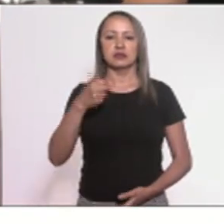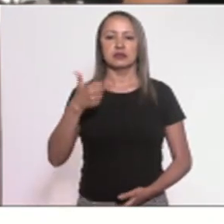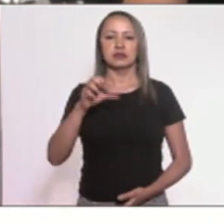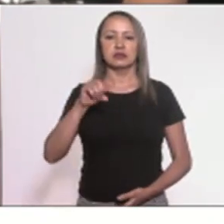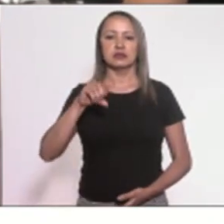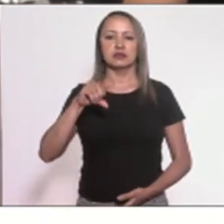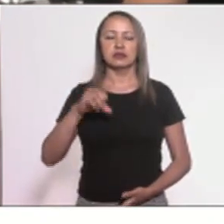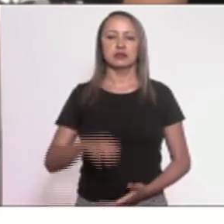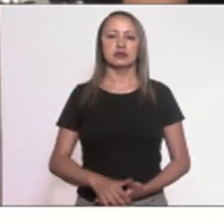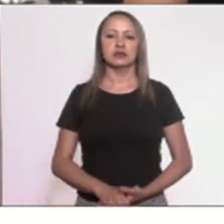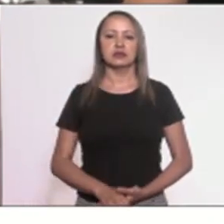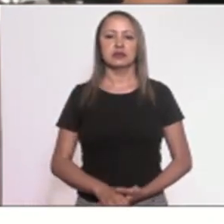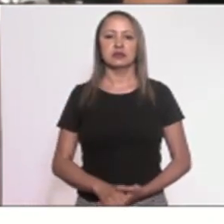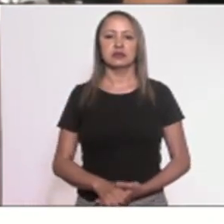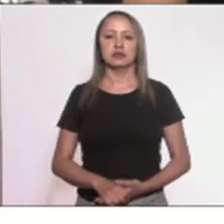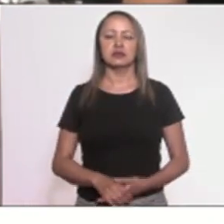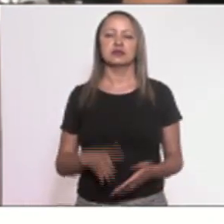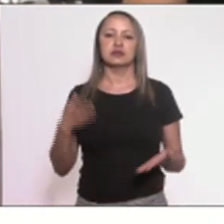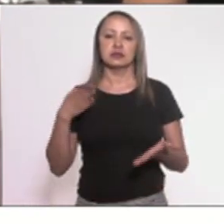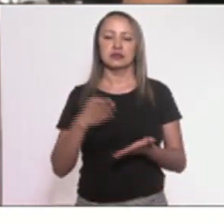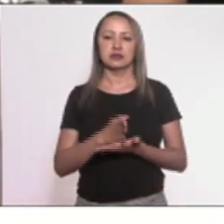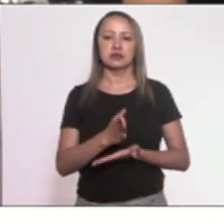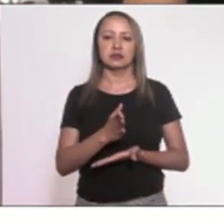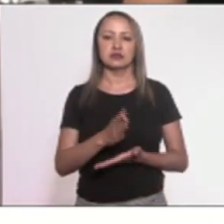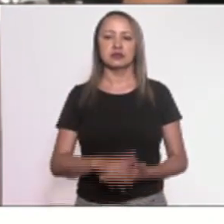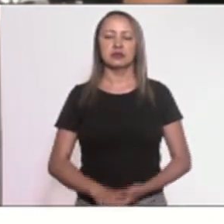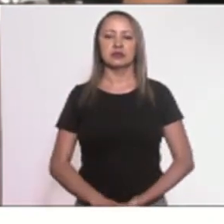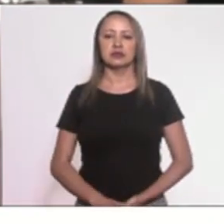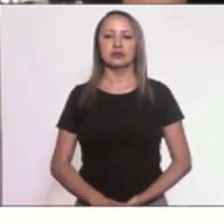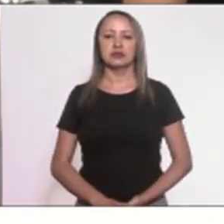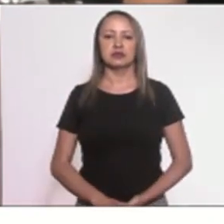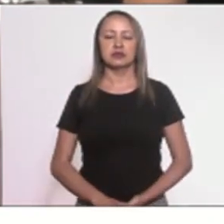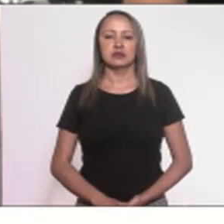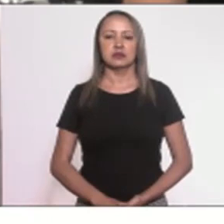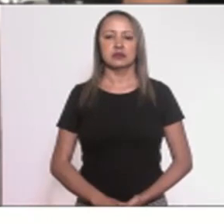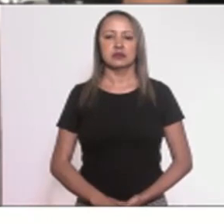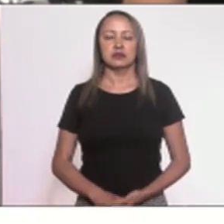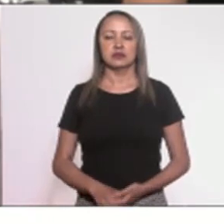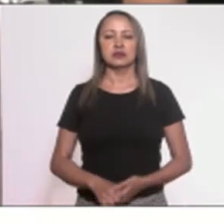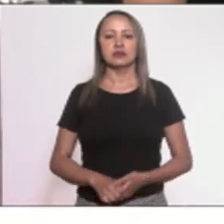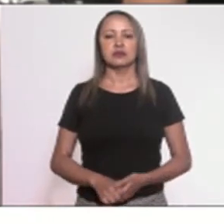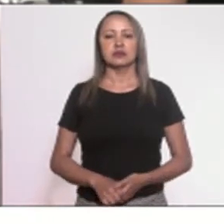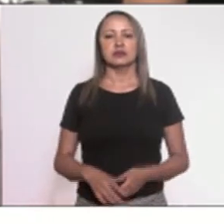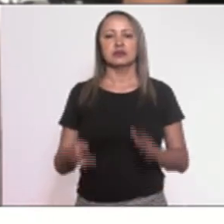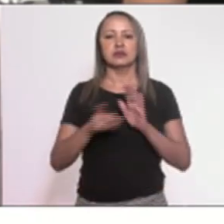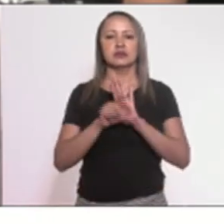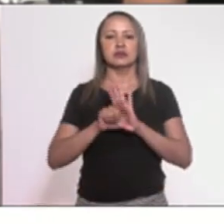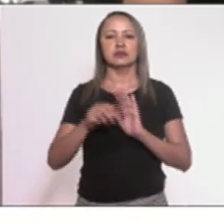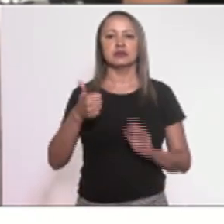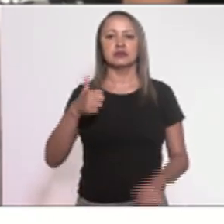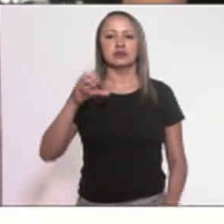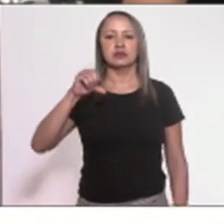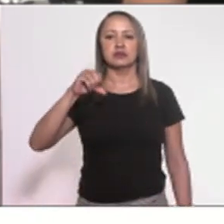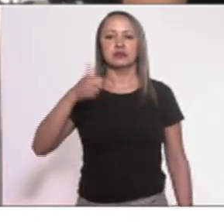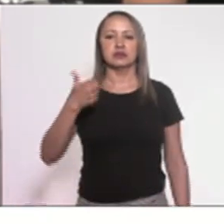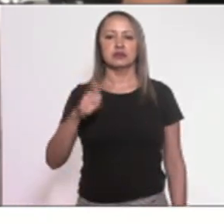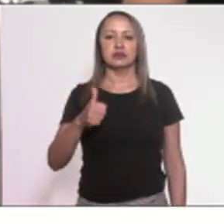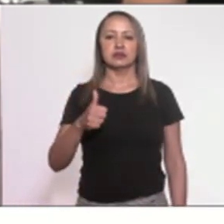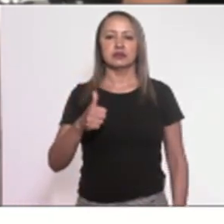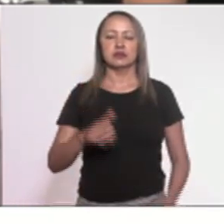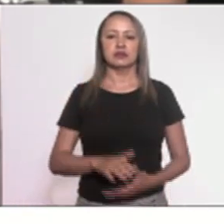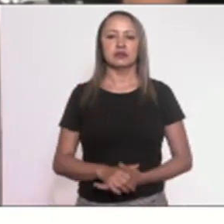1037-2019, deputado André Siciliano. Senhores que aprovam, eles como estão, aprovado. Requer a inclusão na ordem do dia do projeto de lei